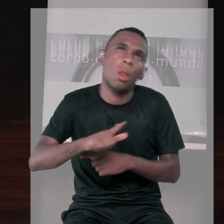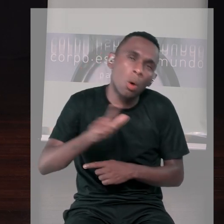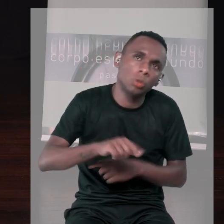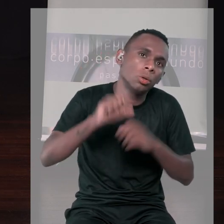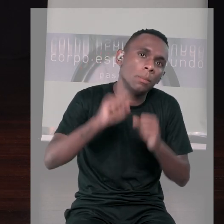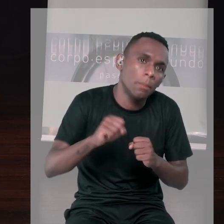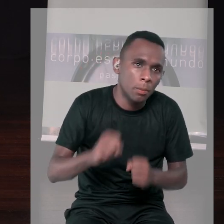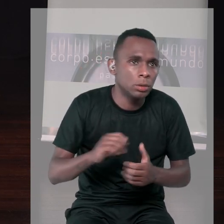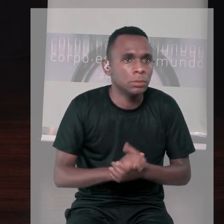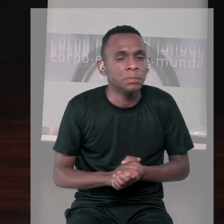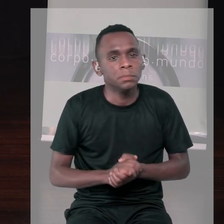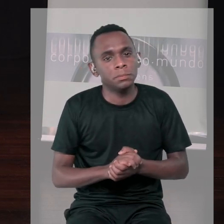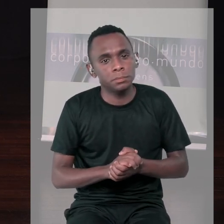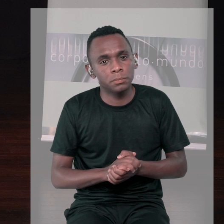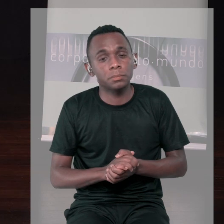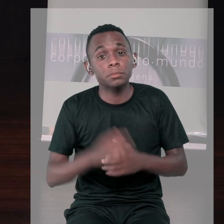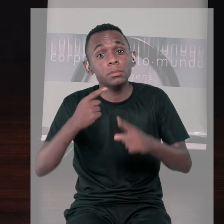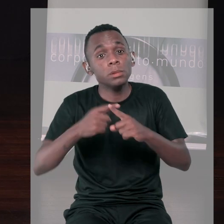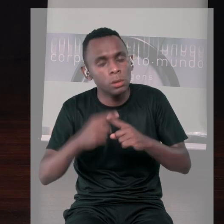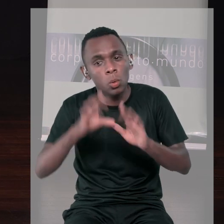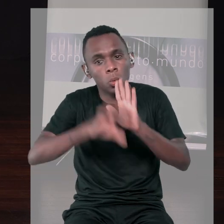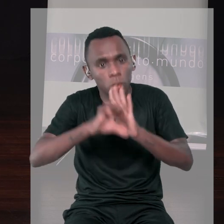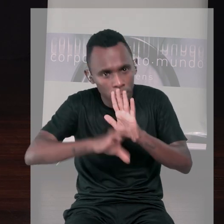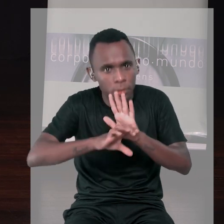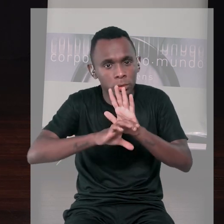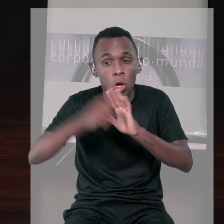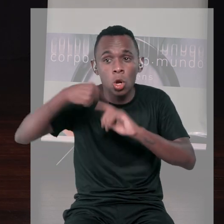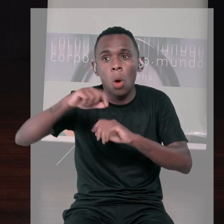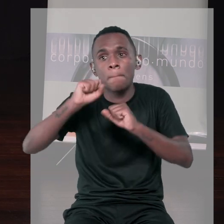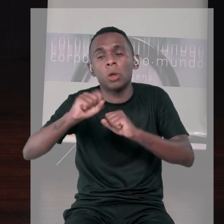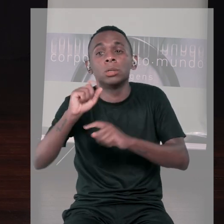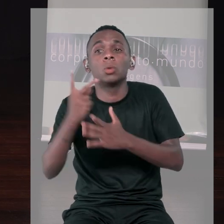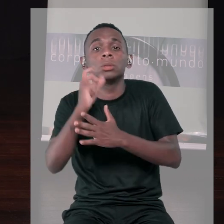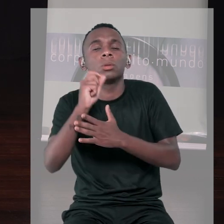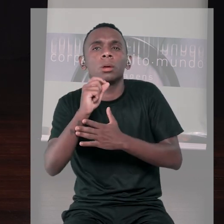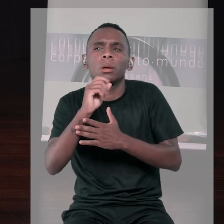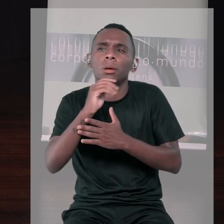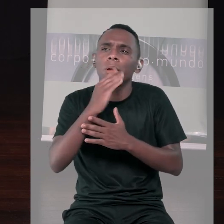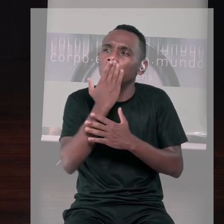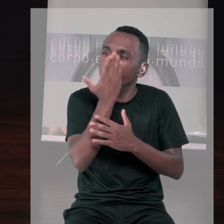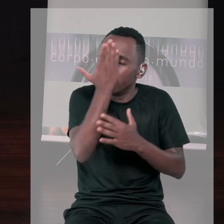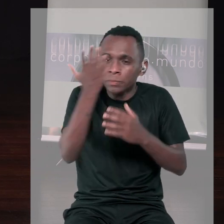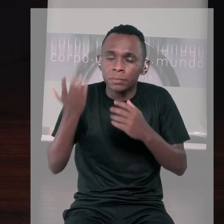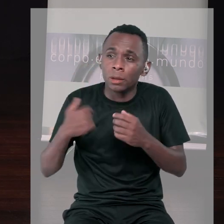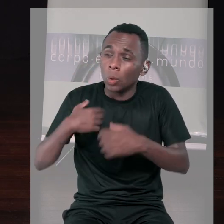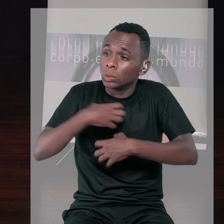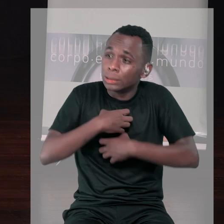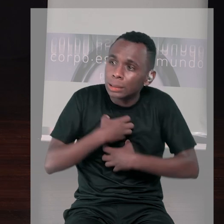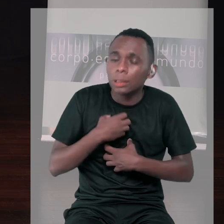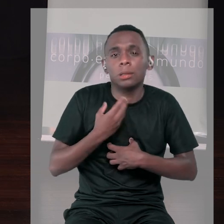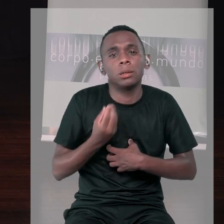conceitualmente. Por quê? Porque senão a gente corre o risco, eu quase que diria, e eu sinto isso por não ter conhecimento nessa área, né, que